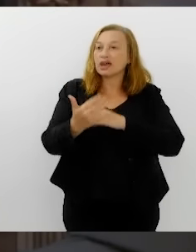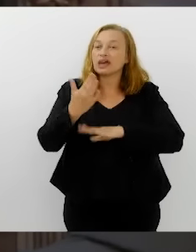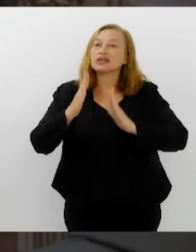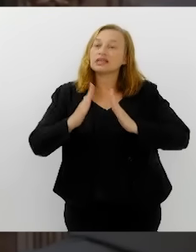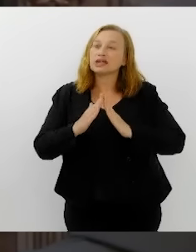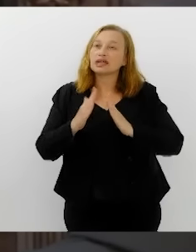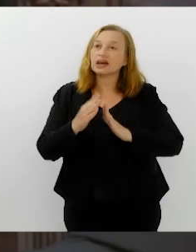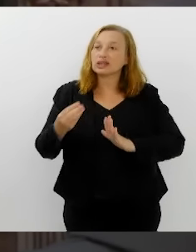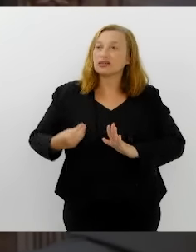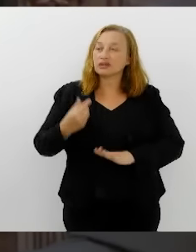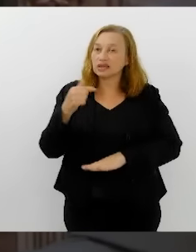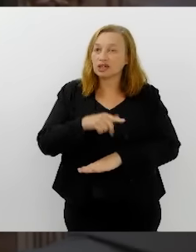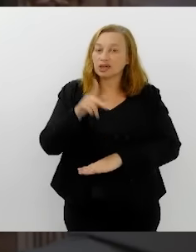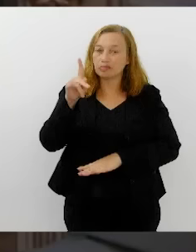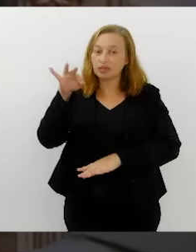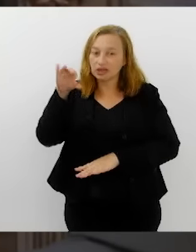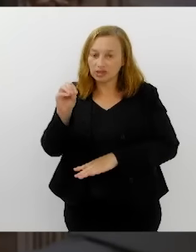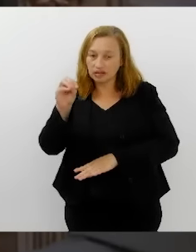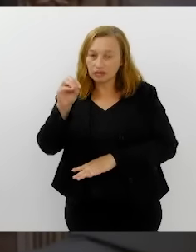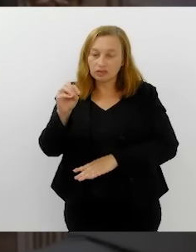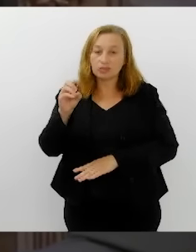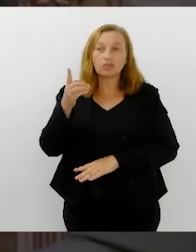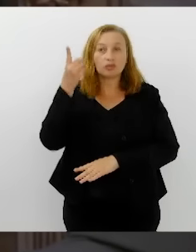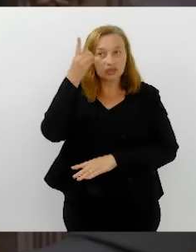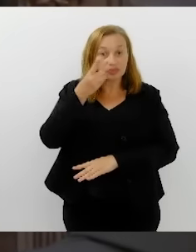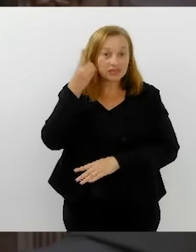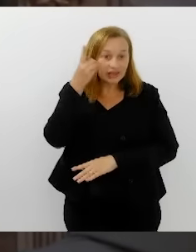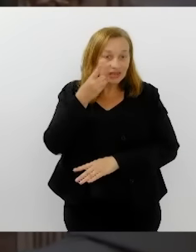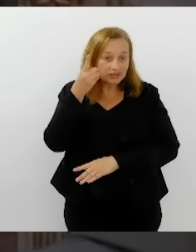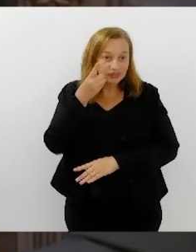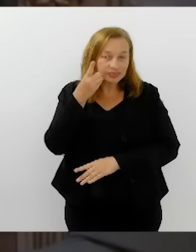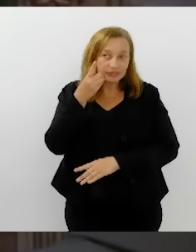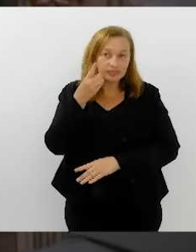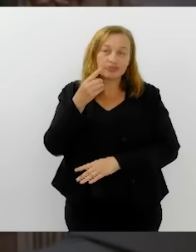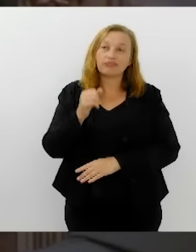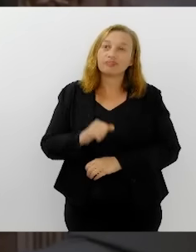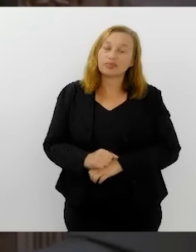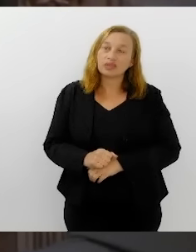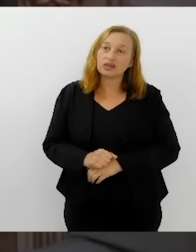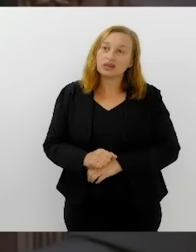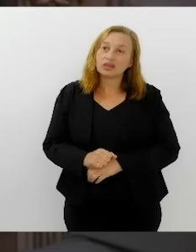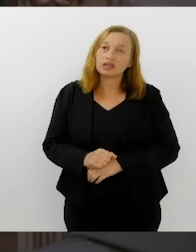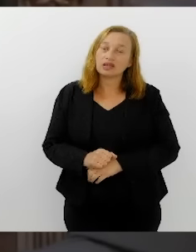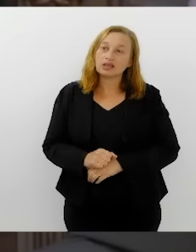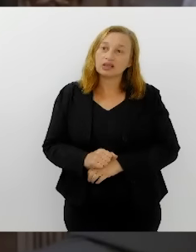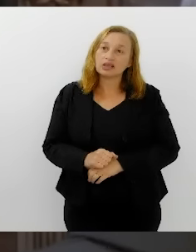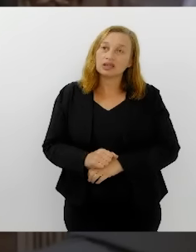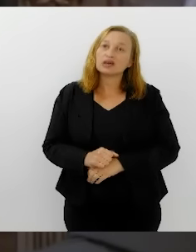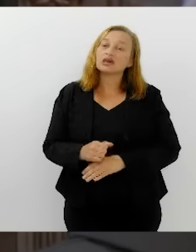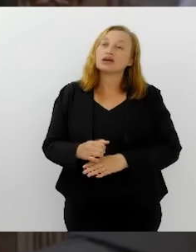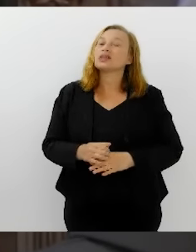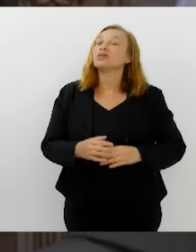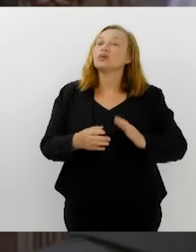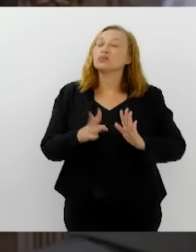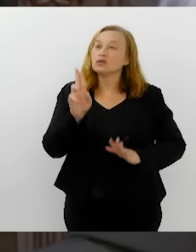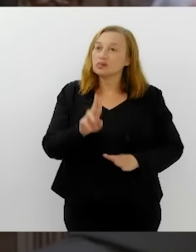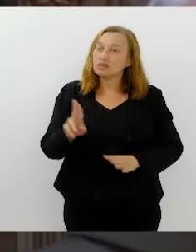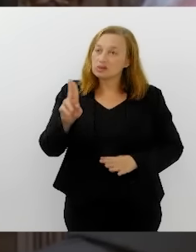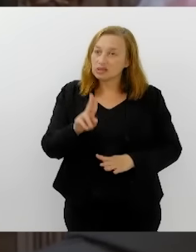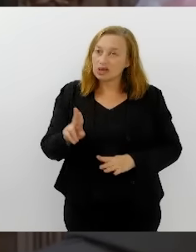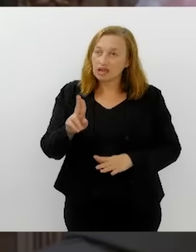o Dr. Plínio Correia de Oliveira como deputado, como semente do Evangelho na sociedade civil, para